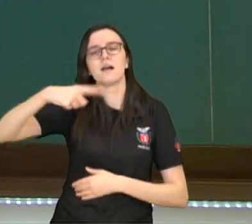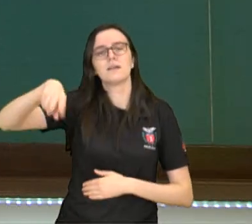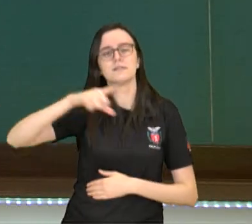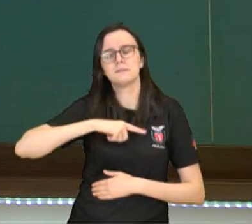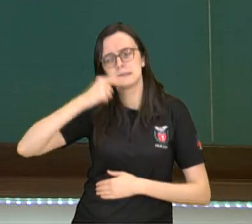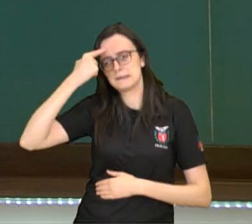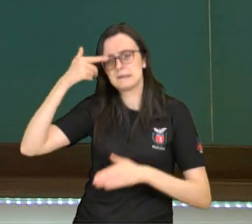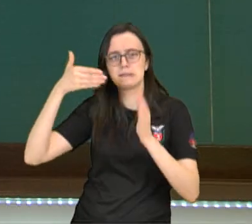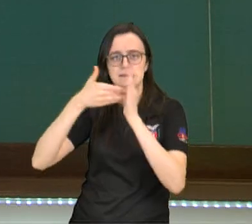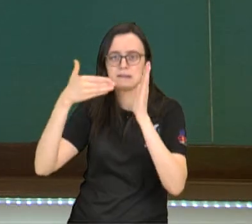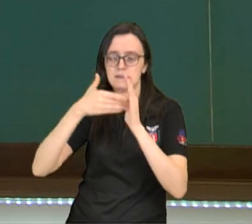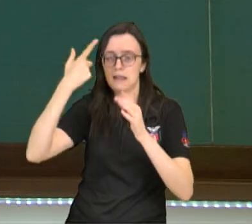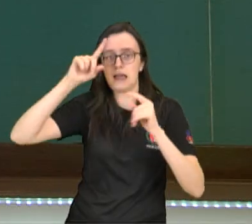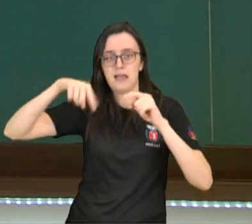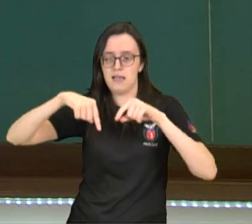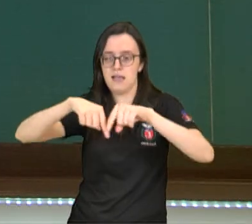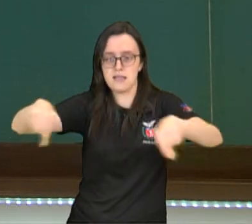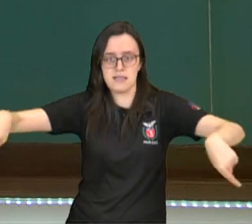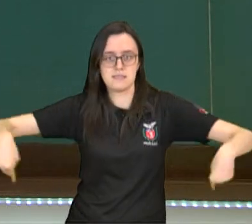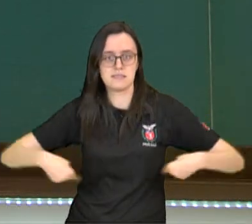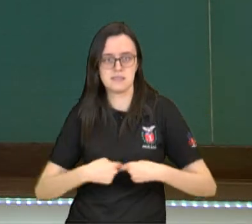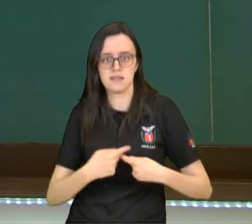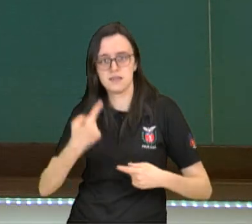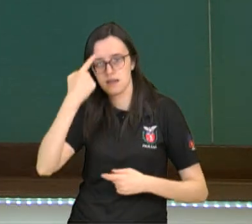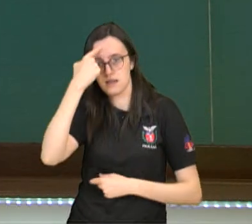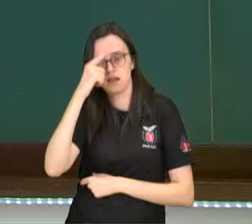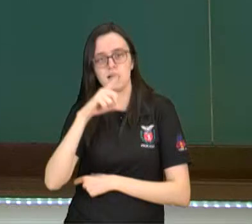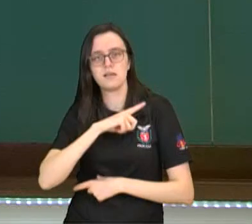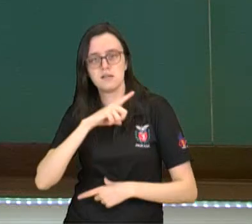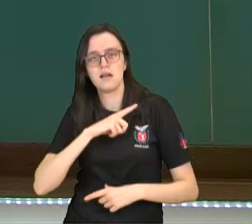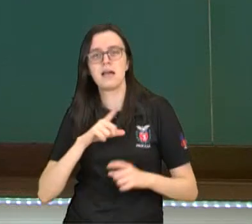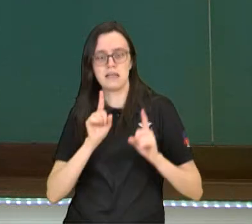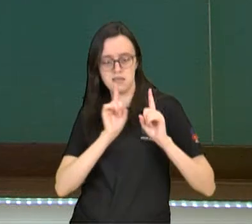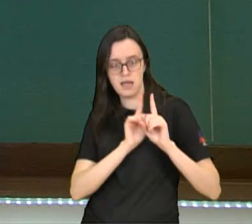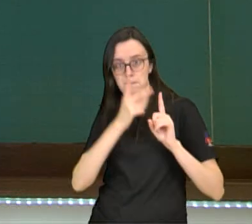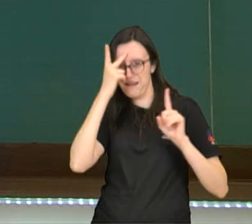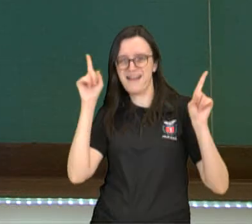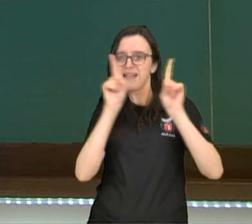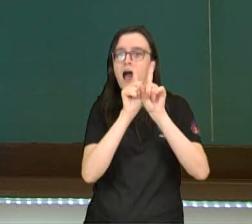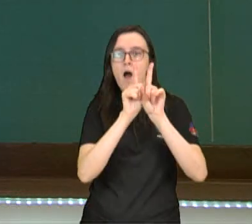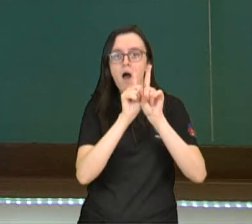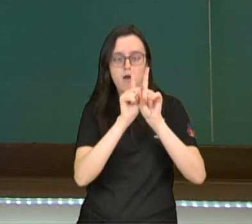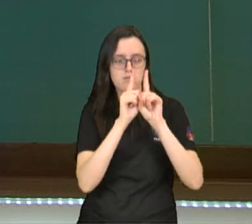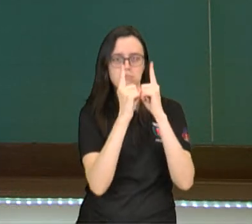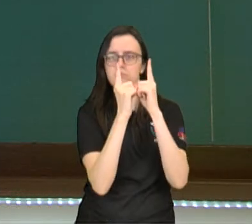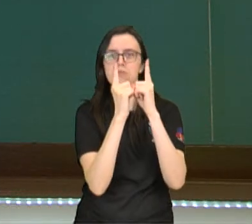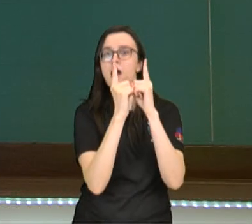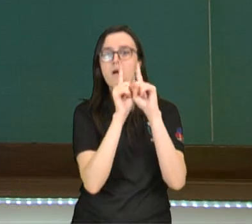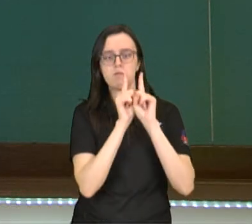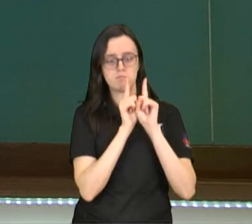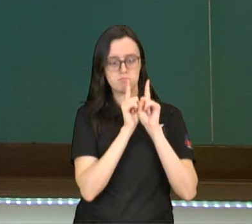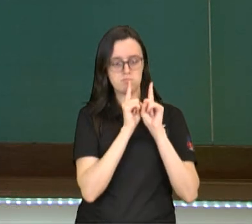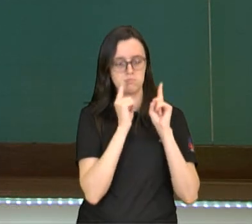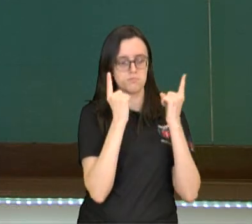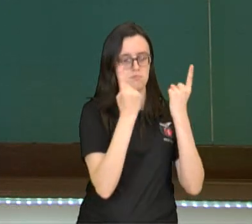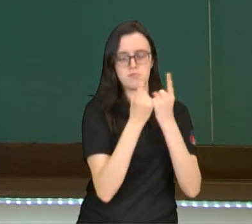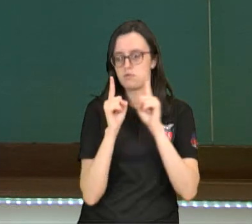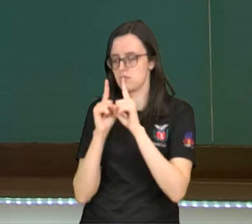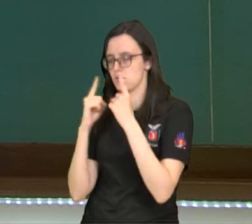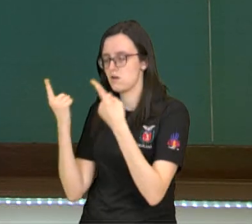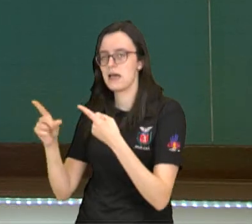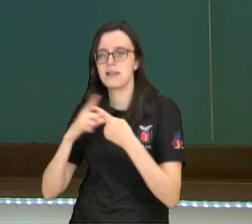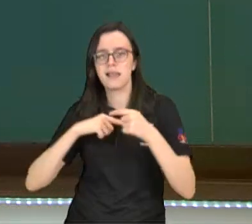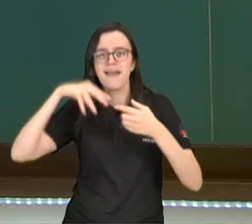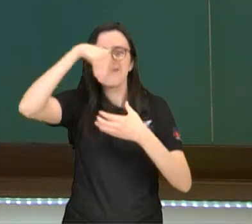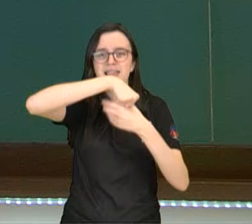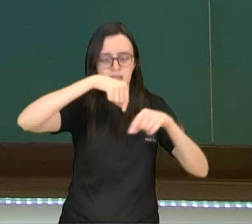uma limitação. Ele era em círculo, então era um casal ao lado do outro nesses círculos, um dentro do círculo, um para fora do